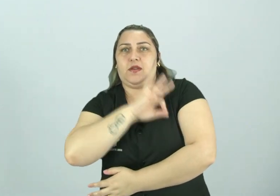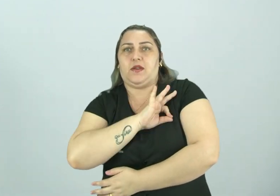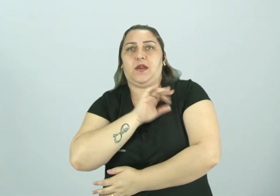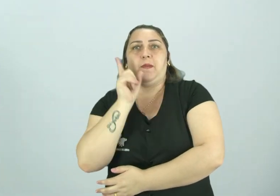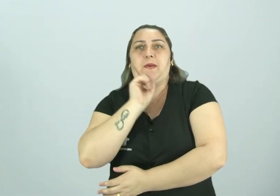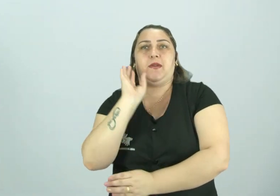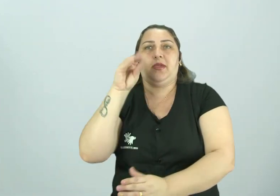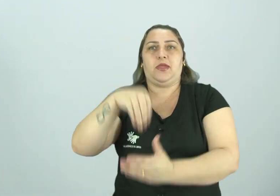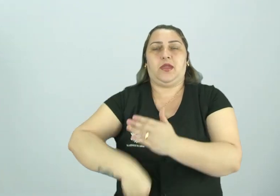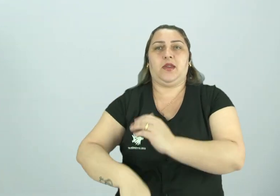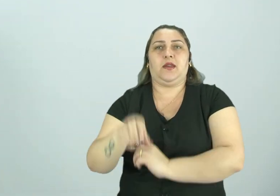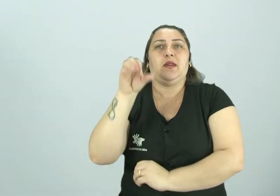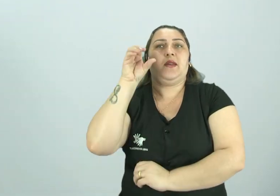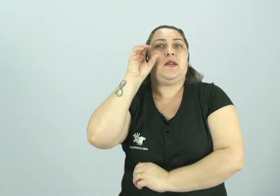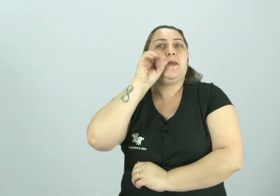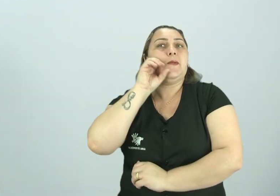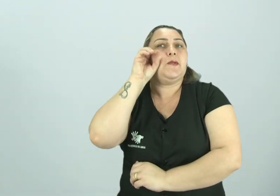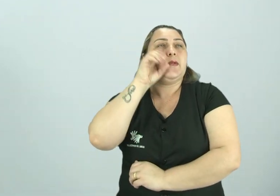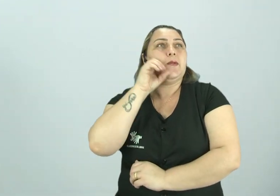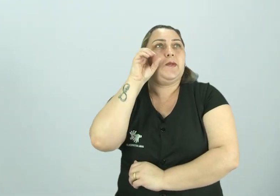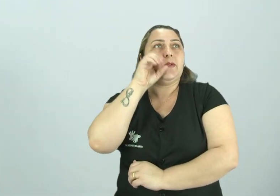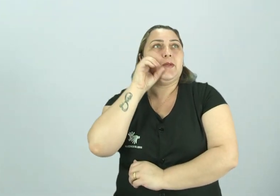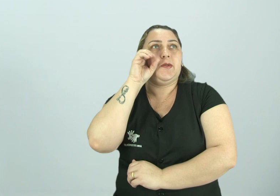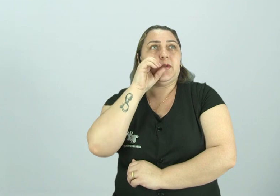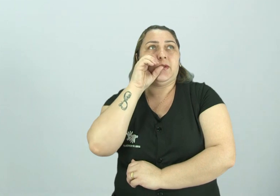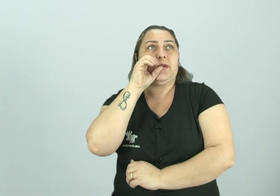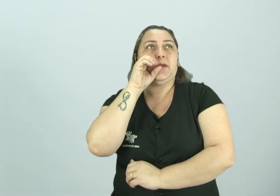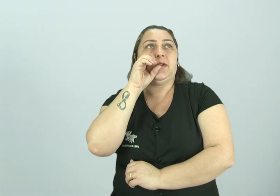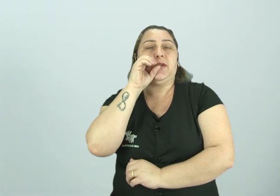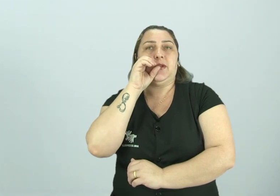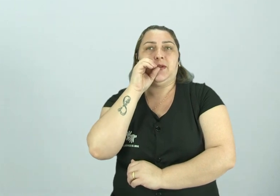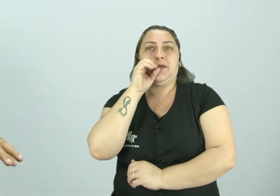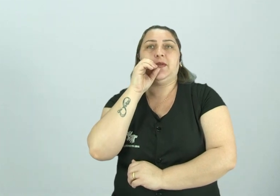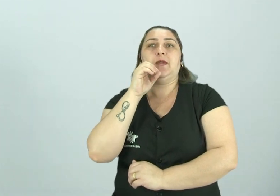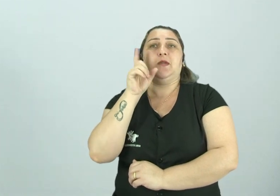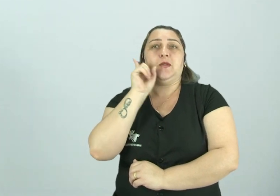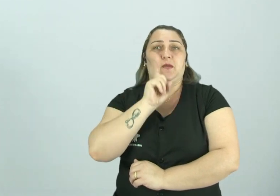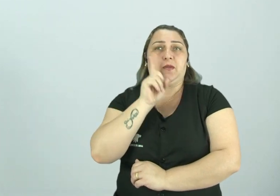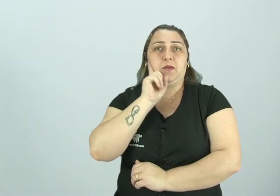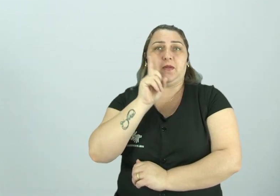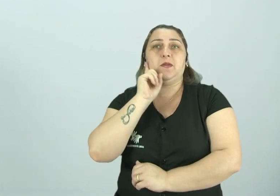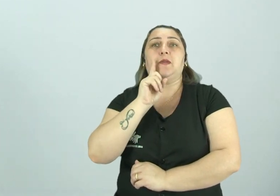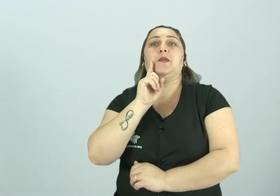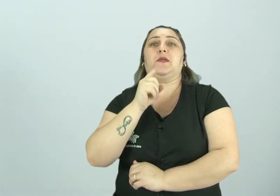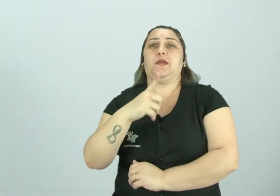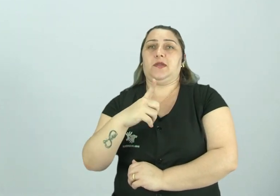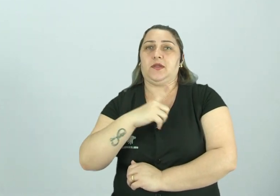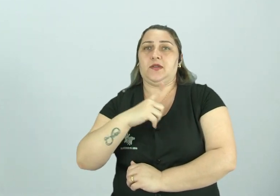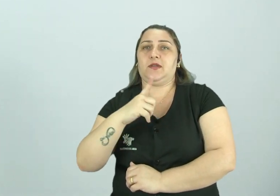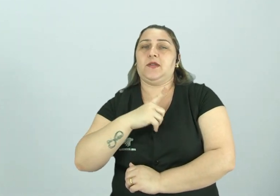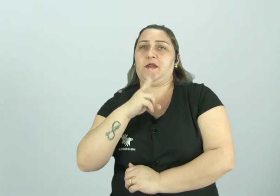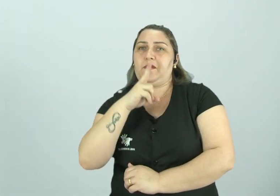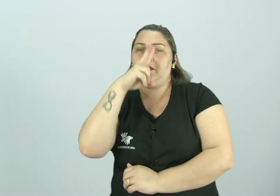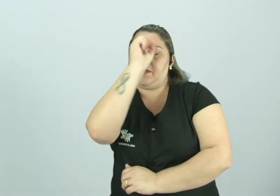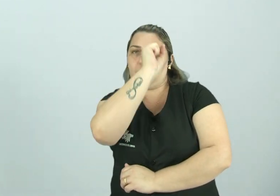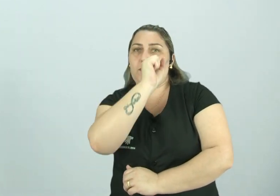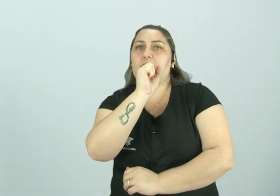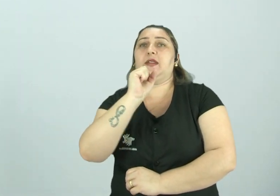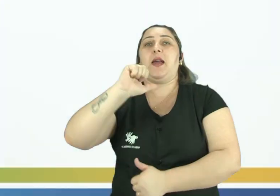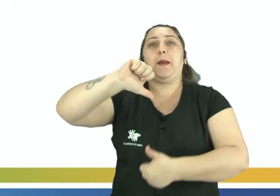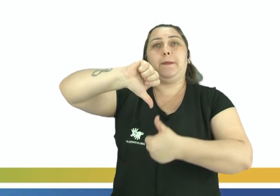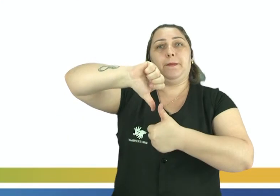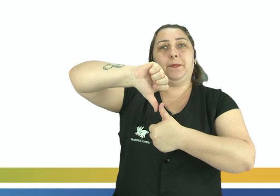dentro da Colômbia e que servem os interesses dos Estados Unidos e da sua geopolítica regional na América do